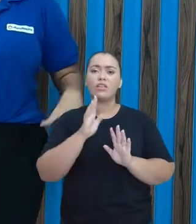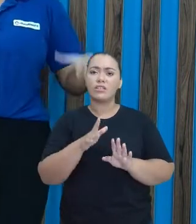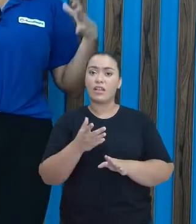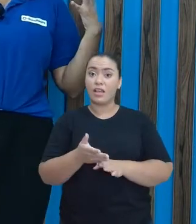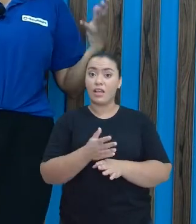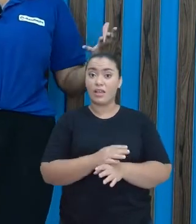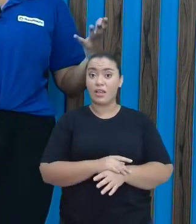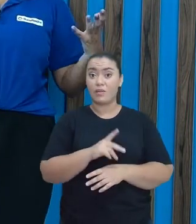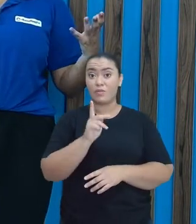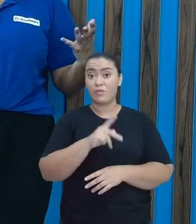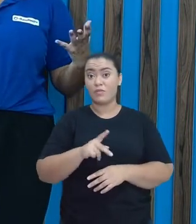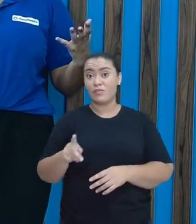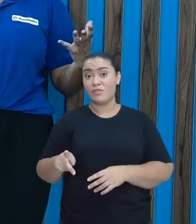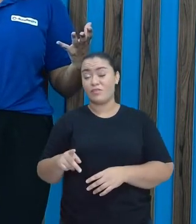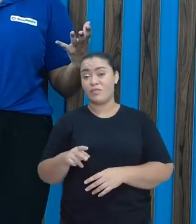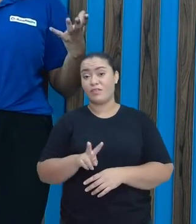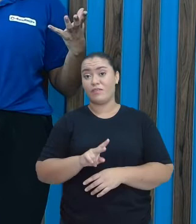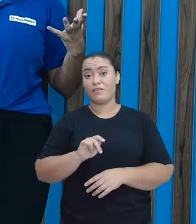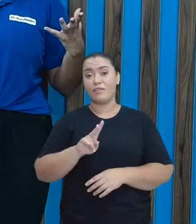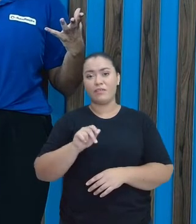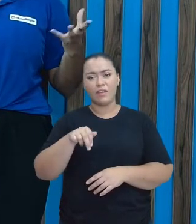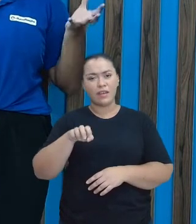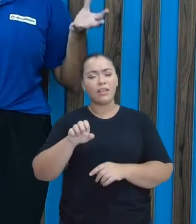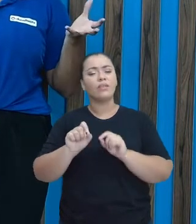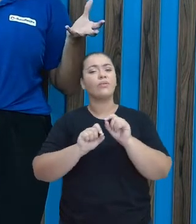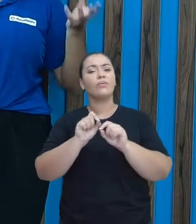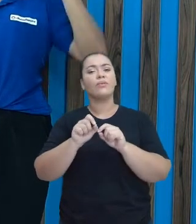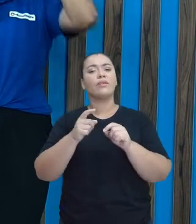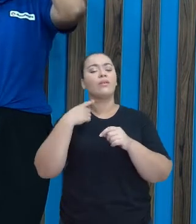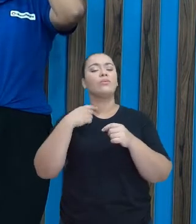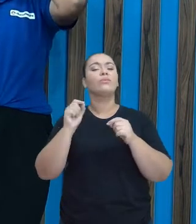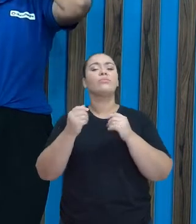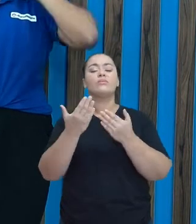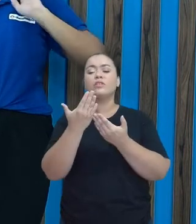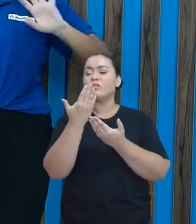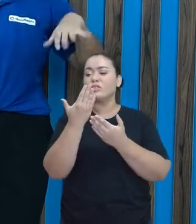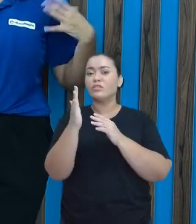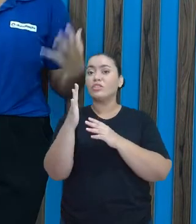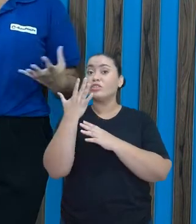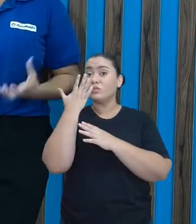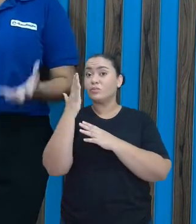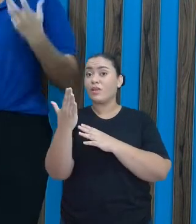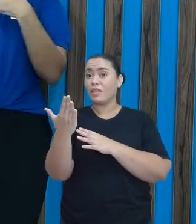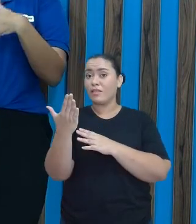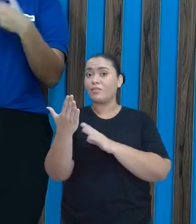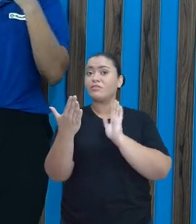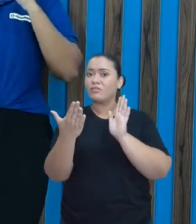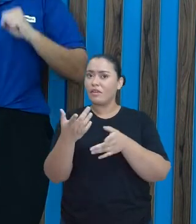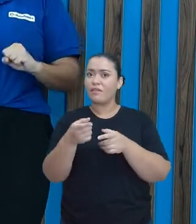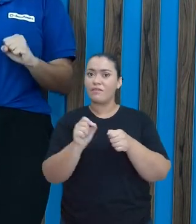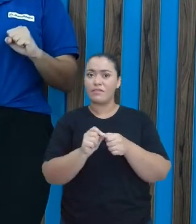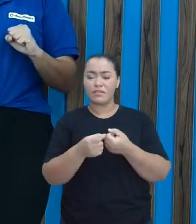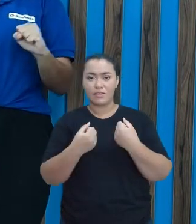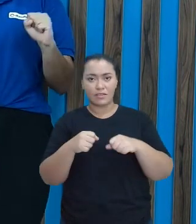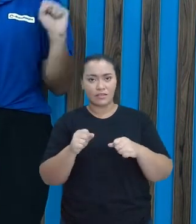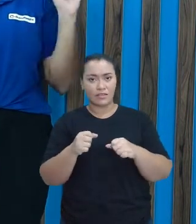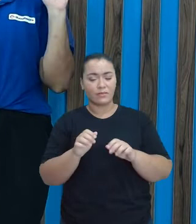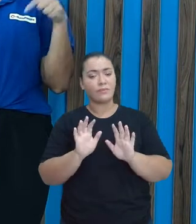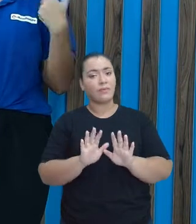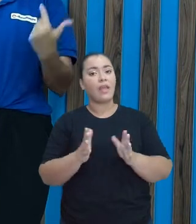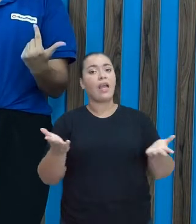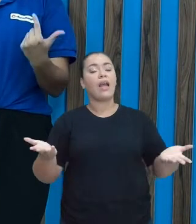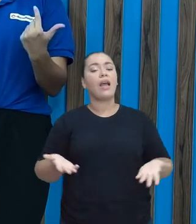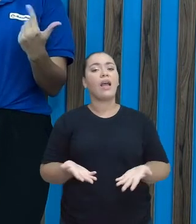o exercício do espelho, não é? Lembram? Então, para a gente realizar essas descrições, a